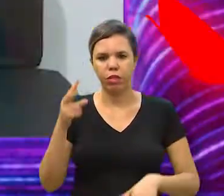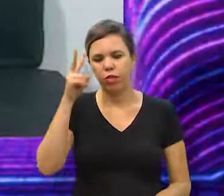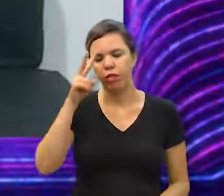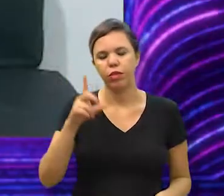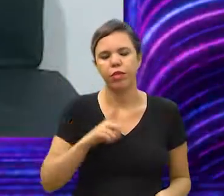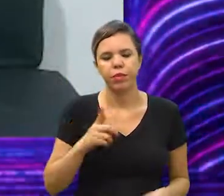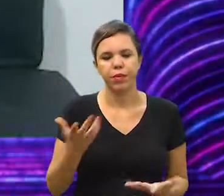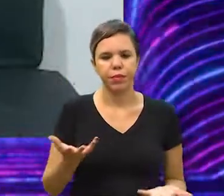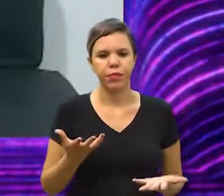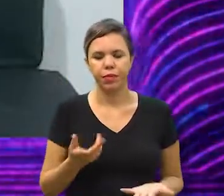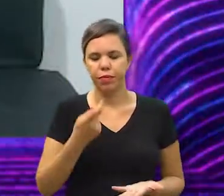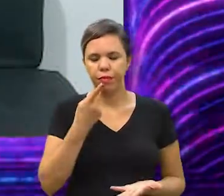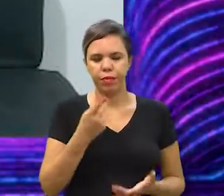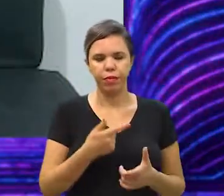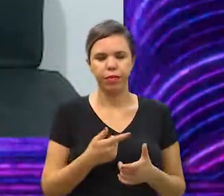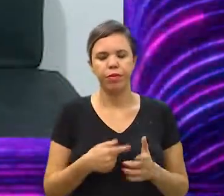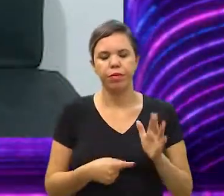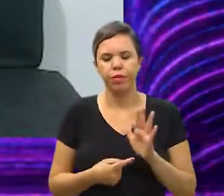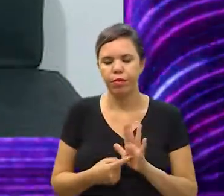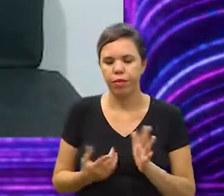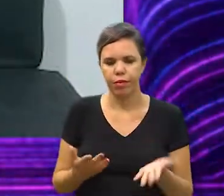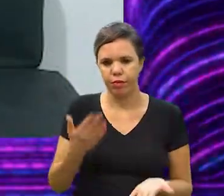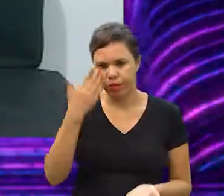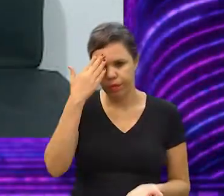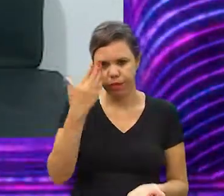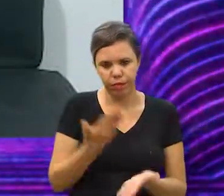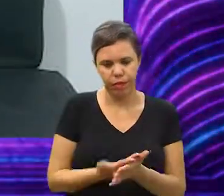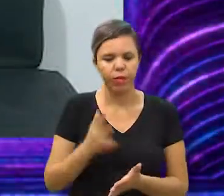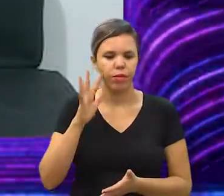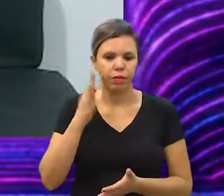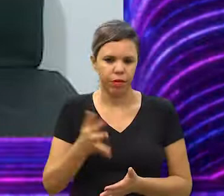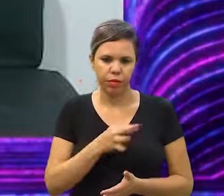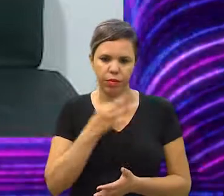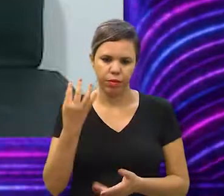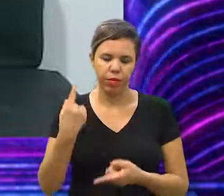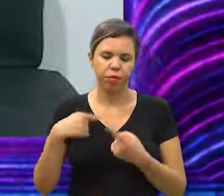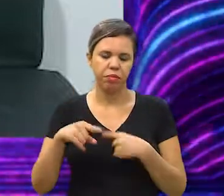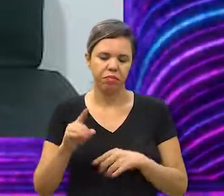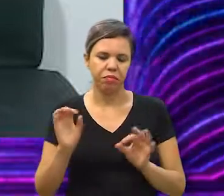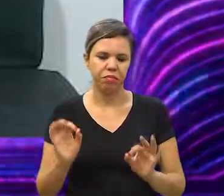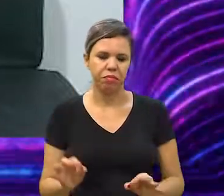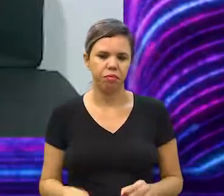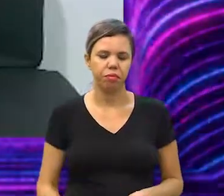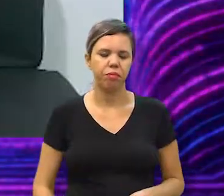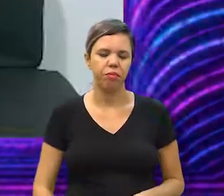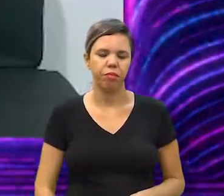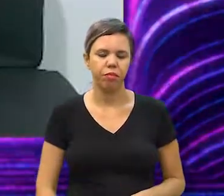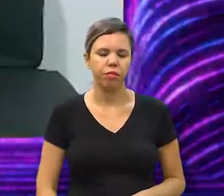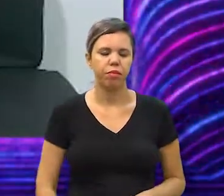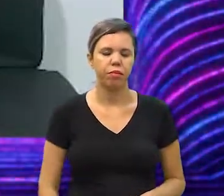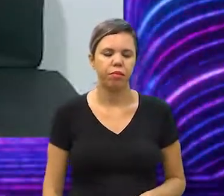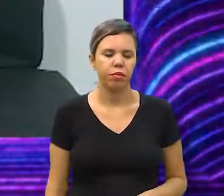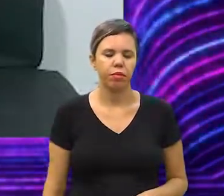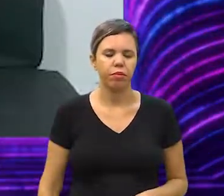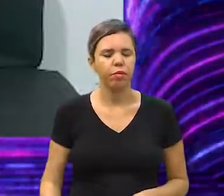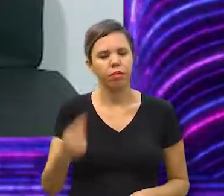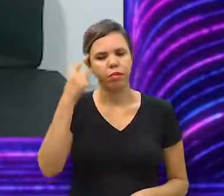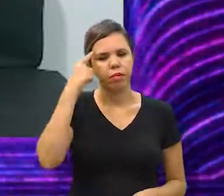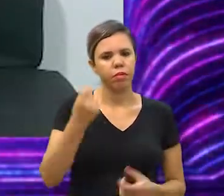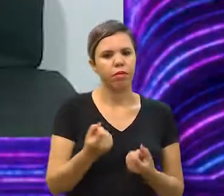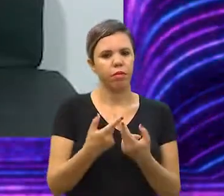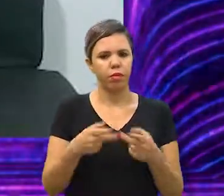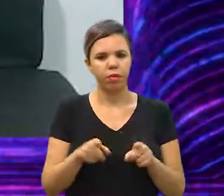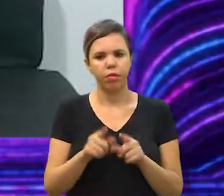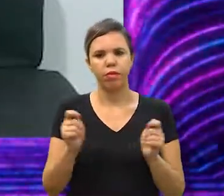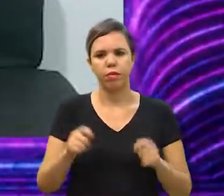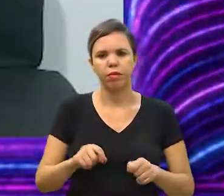história, eu acredito que eles foram bem resolvidos. Então, eu tenho algumas ideias de coisas